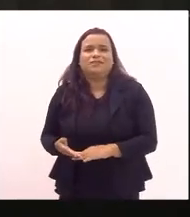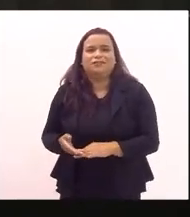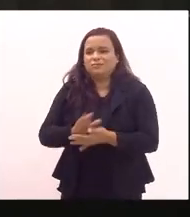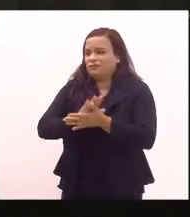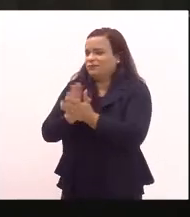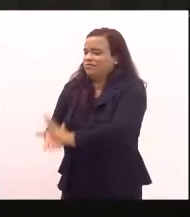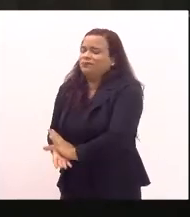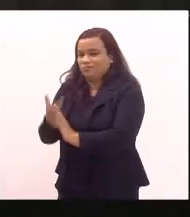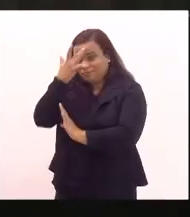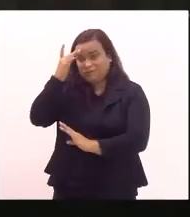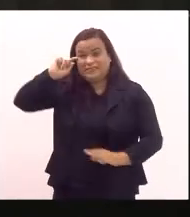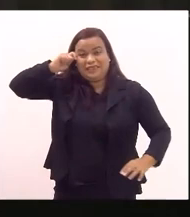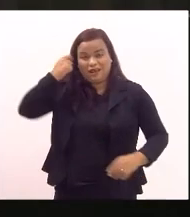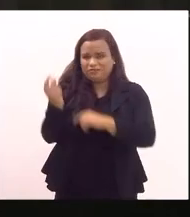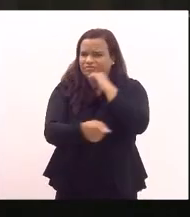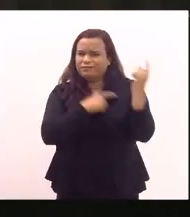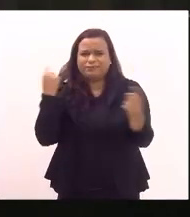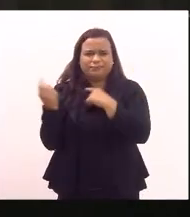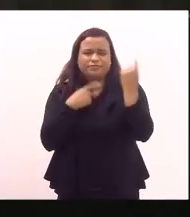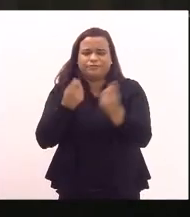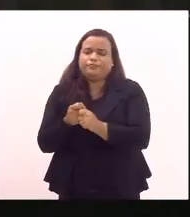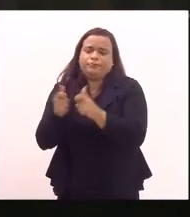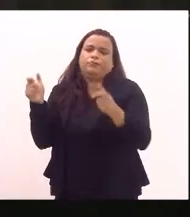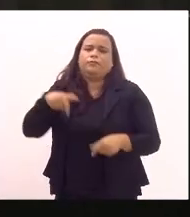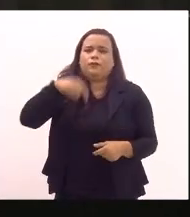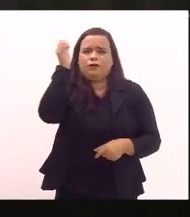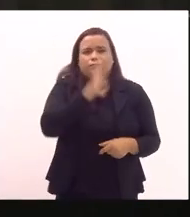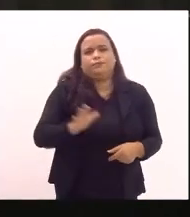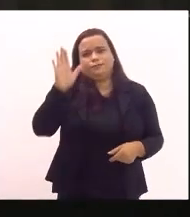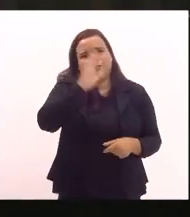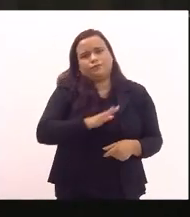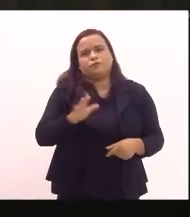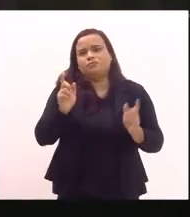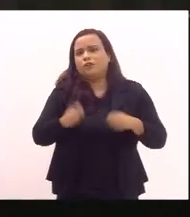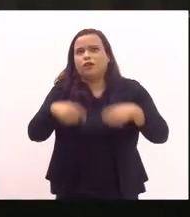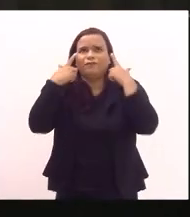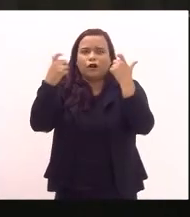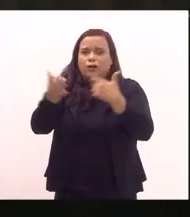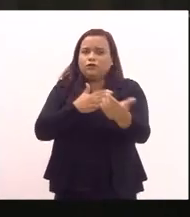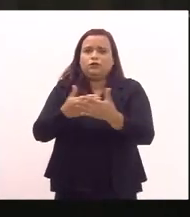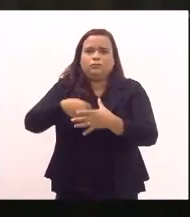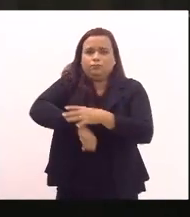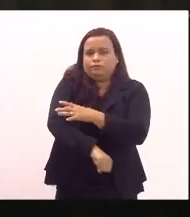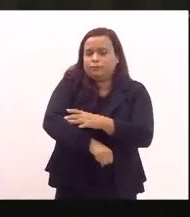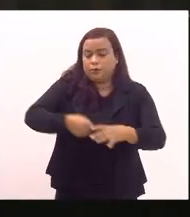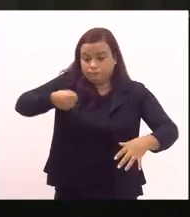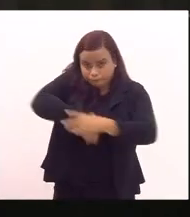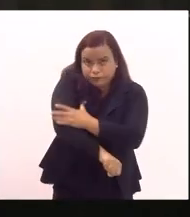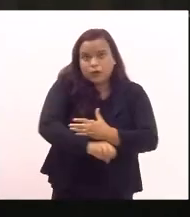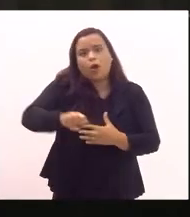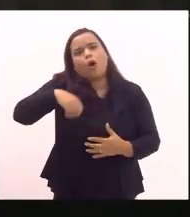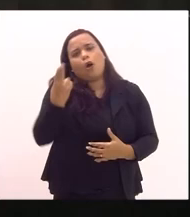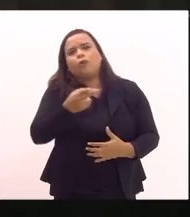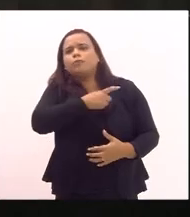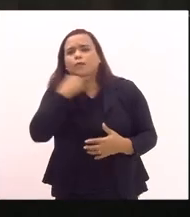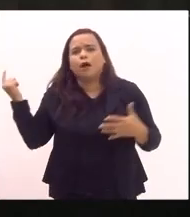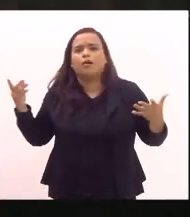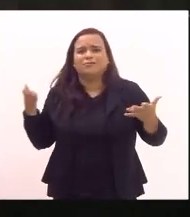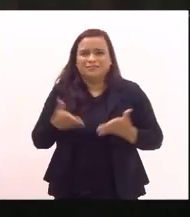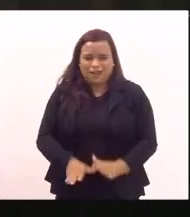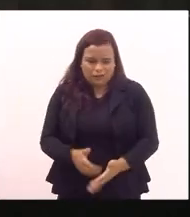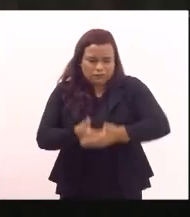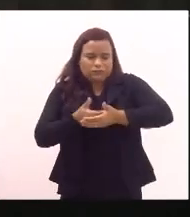negras que mais morrem nesse país seja da violência obstétrica seja da Morte Neonatal seja